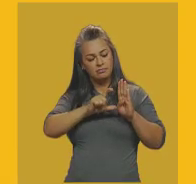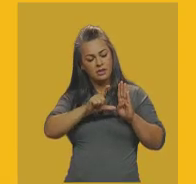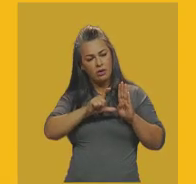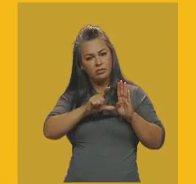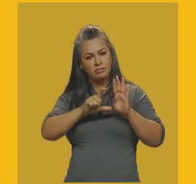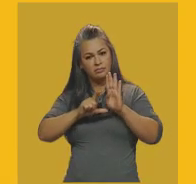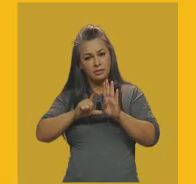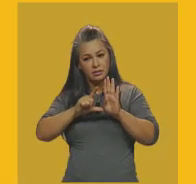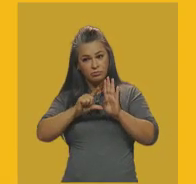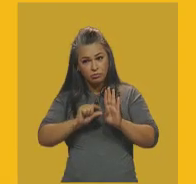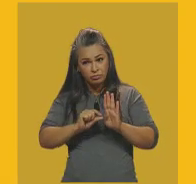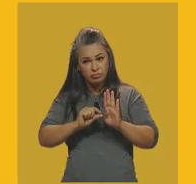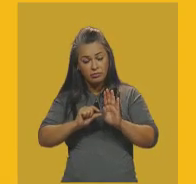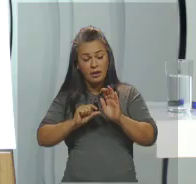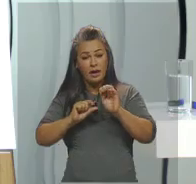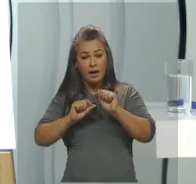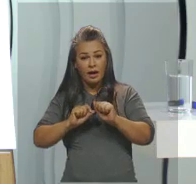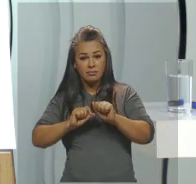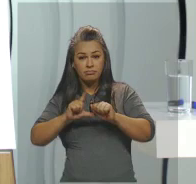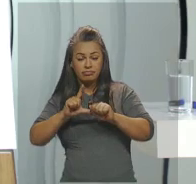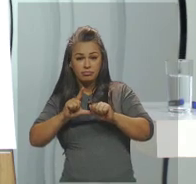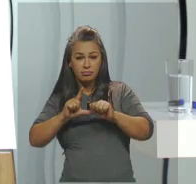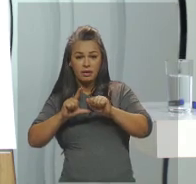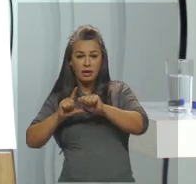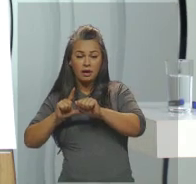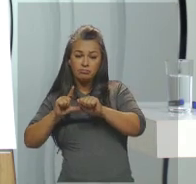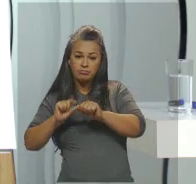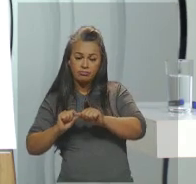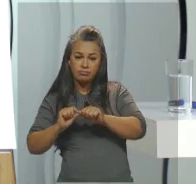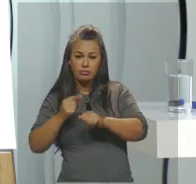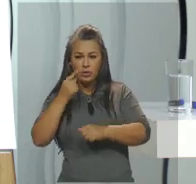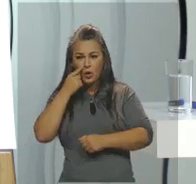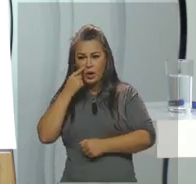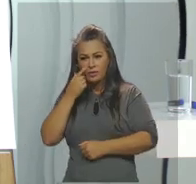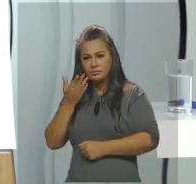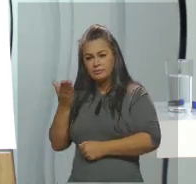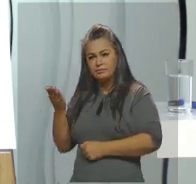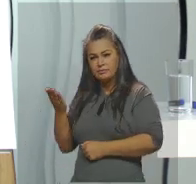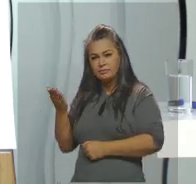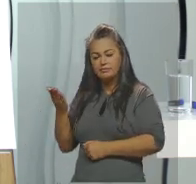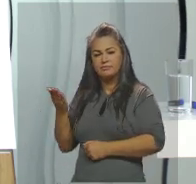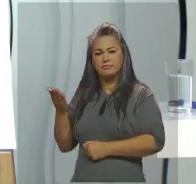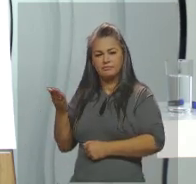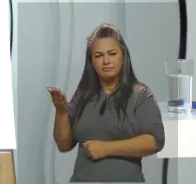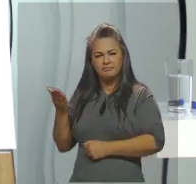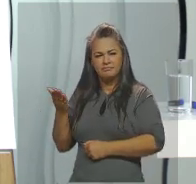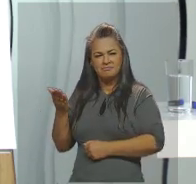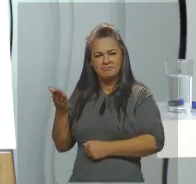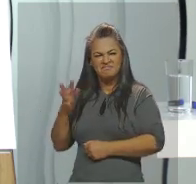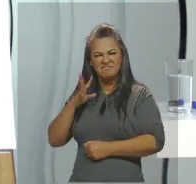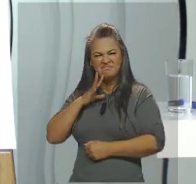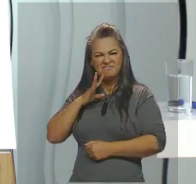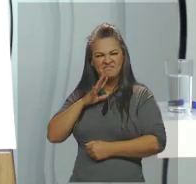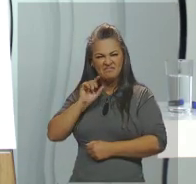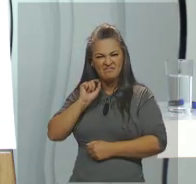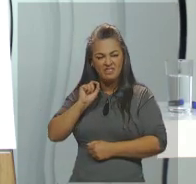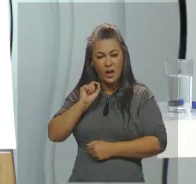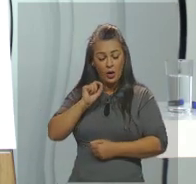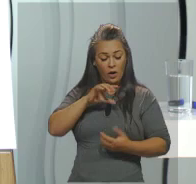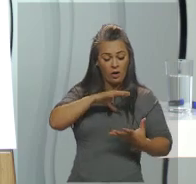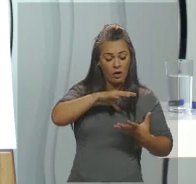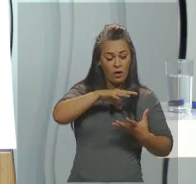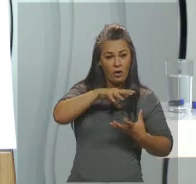só que engraçado. Abóboras esféricas, quando ocorreu o cruzamento dessas 2 abóboras,